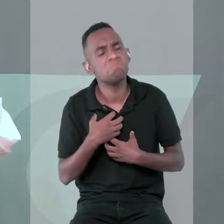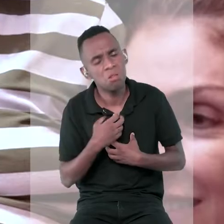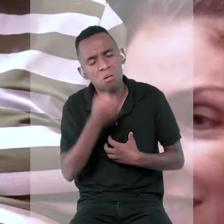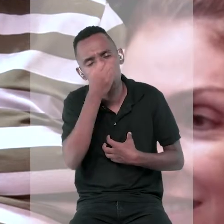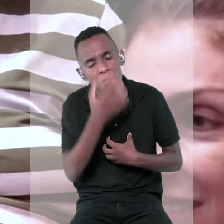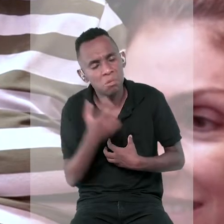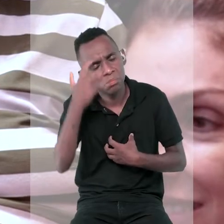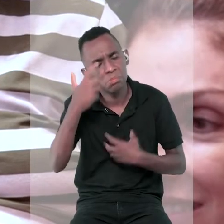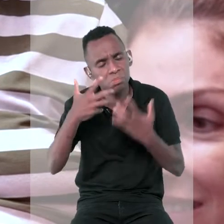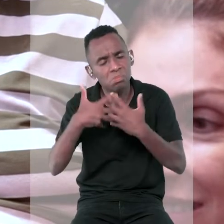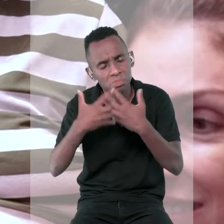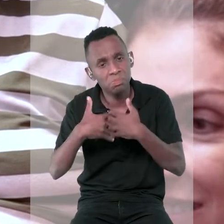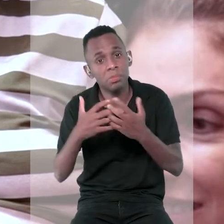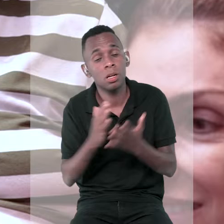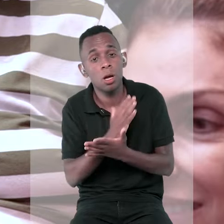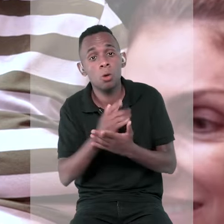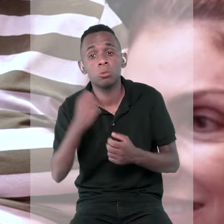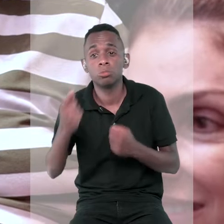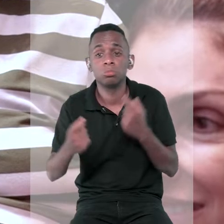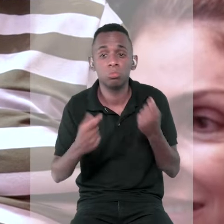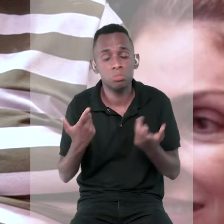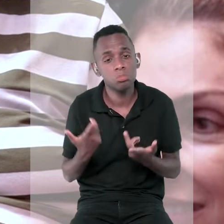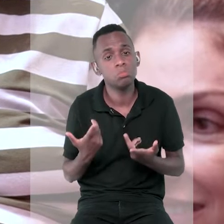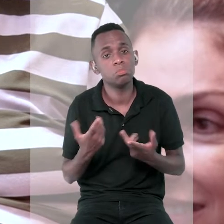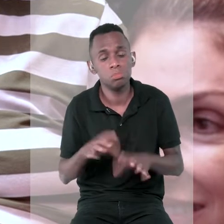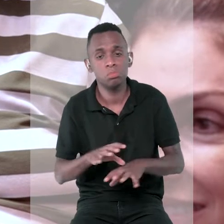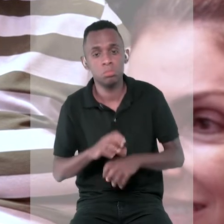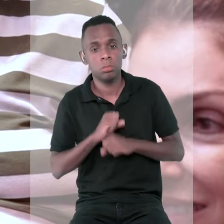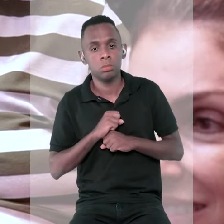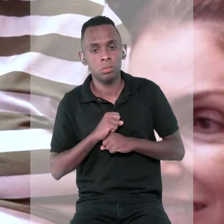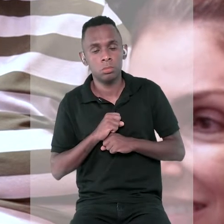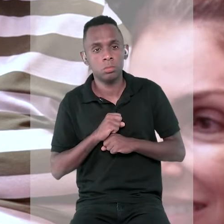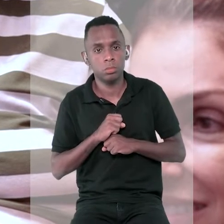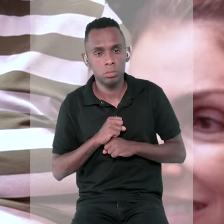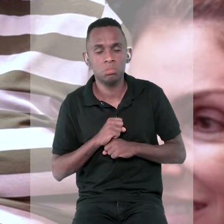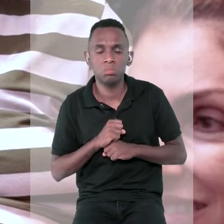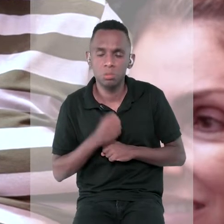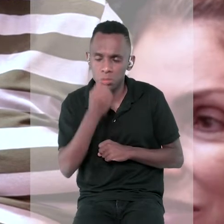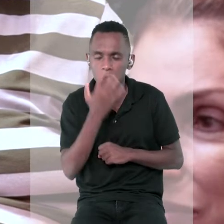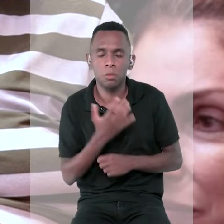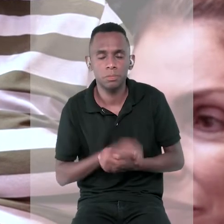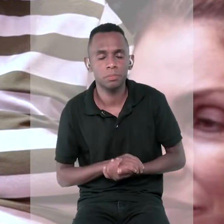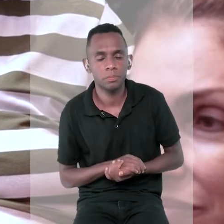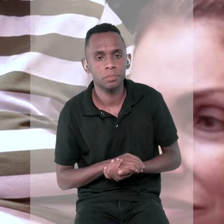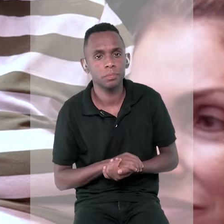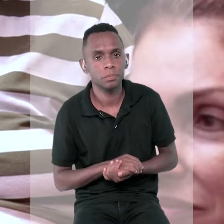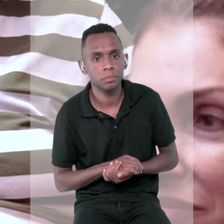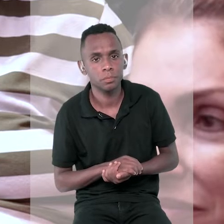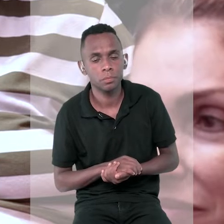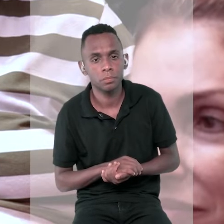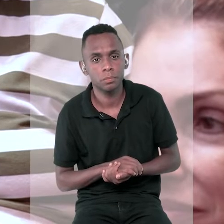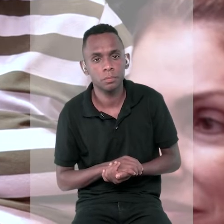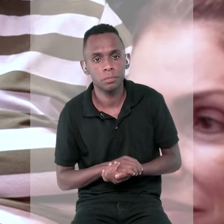muito bem. Aí eu falei assim, né, como que em alguns momentos você se apropria, né? E essa apropriação, sim, foi muito positiva, né?